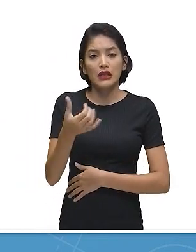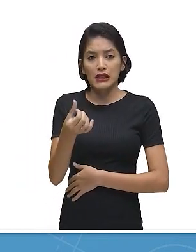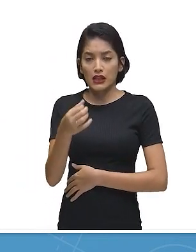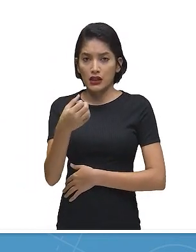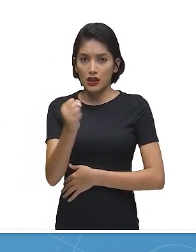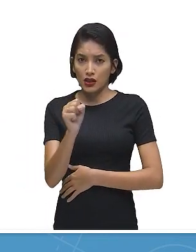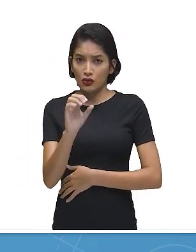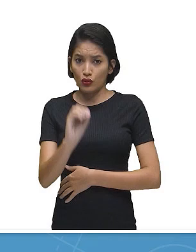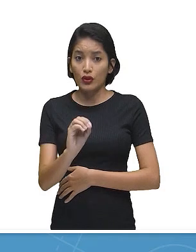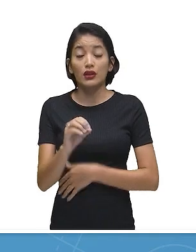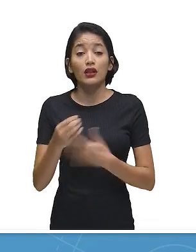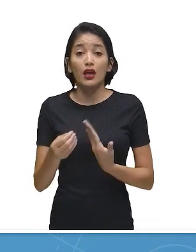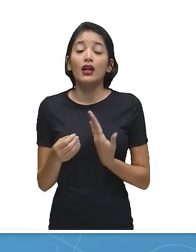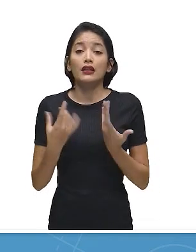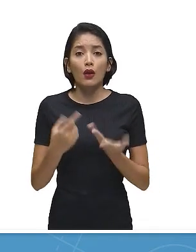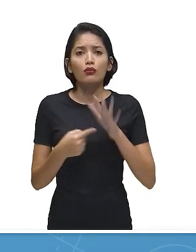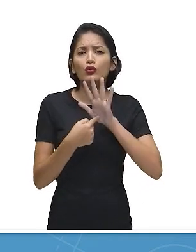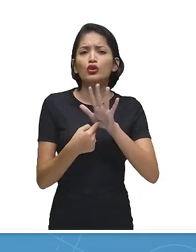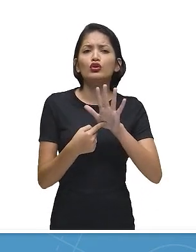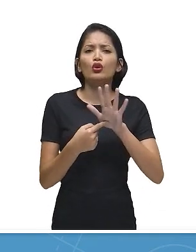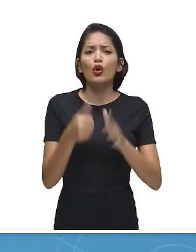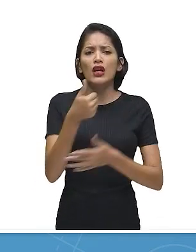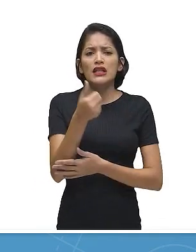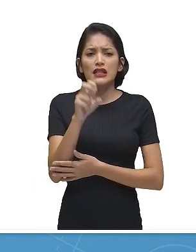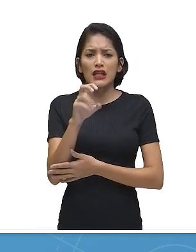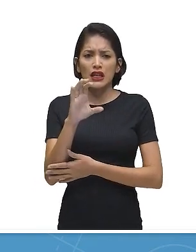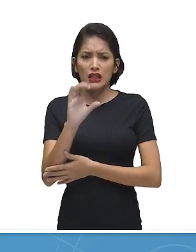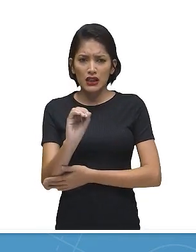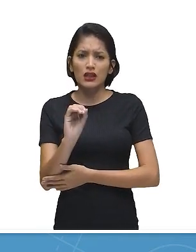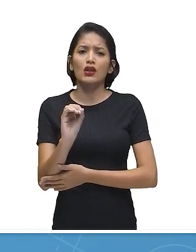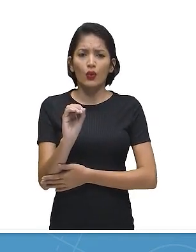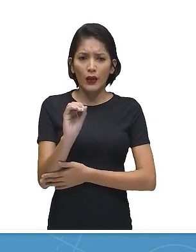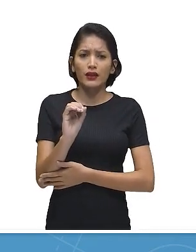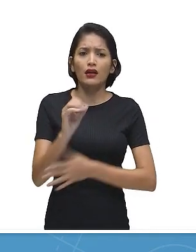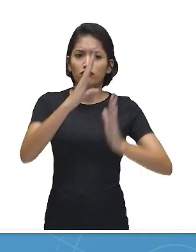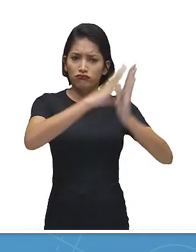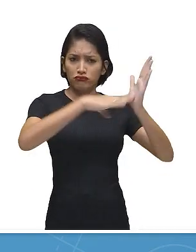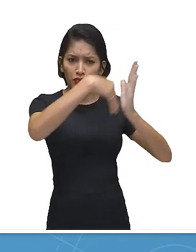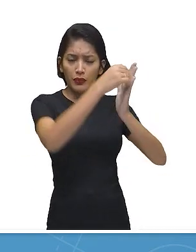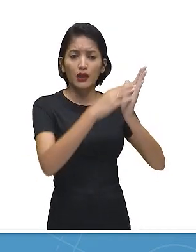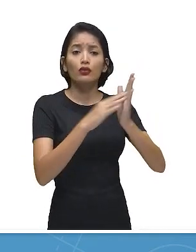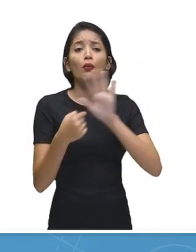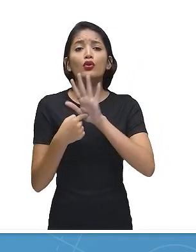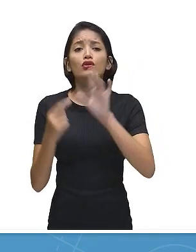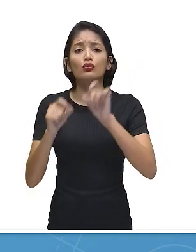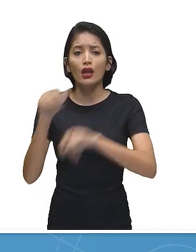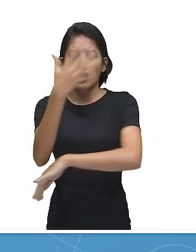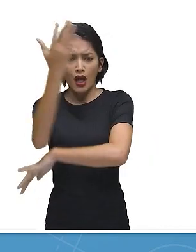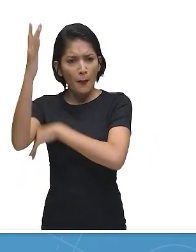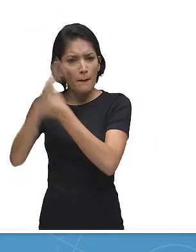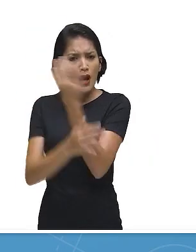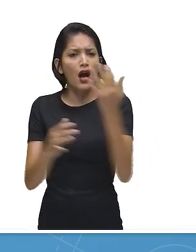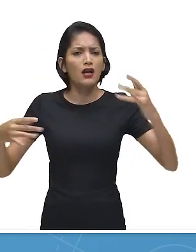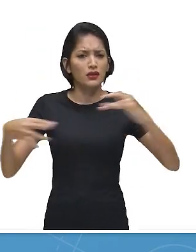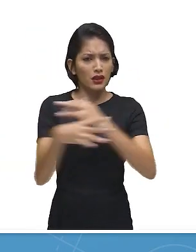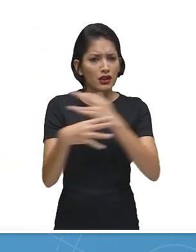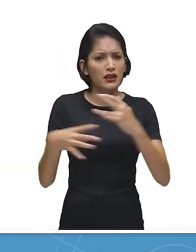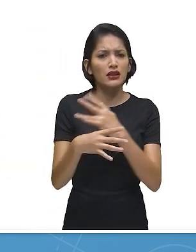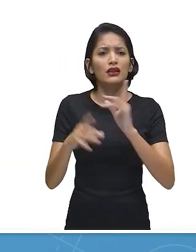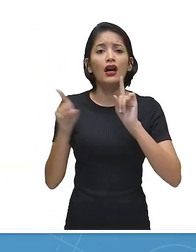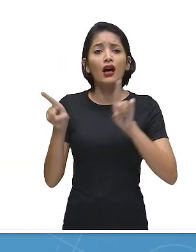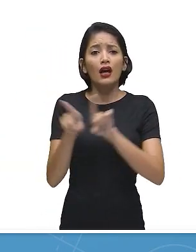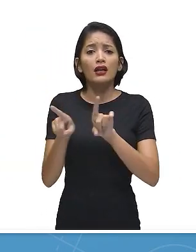se destacaram muito, que foi o Fran Post e o Albert Eekhout. Aqui nós temos a imagem de Fran Post, que